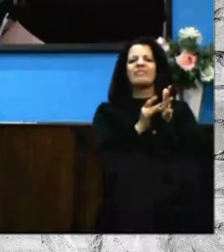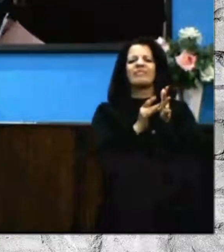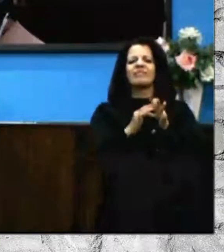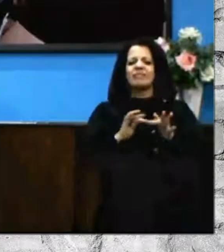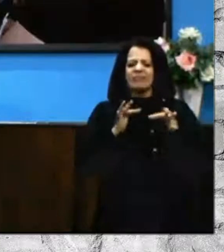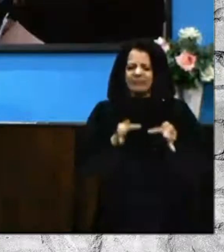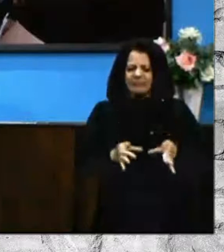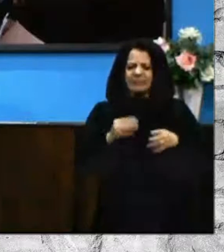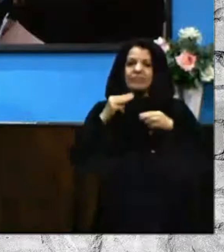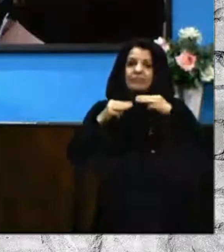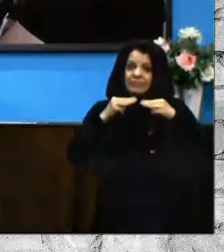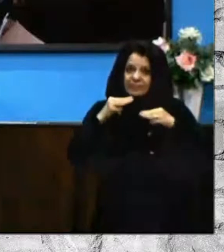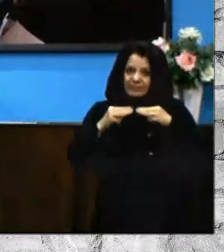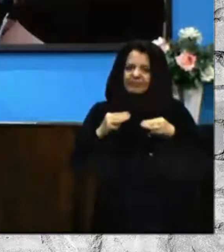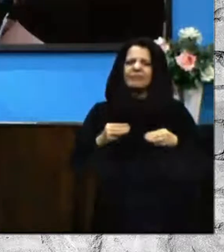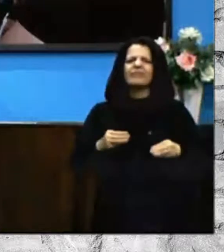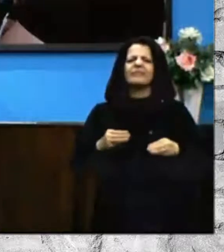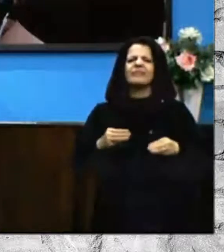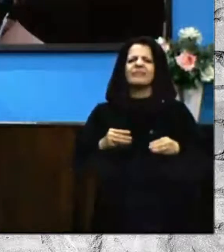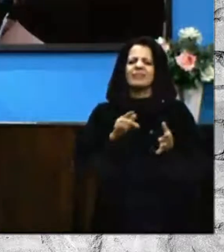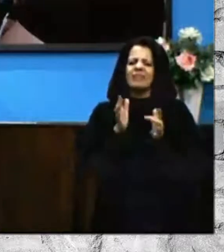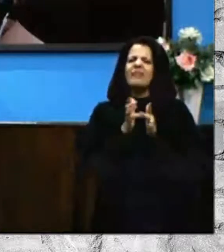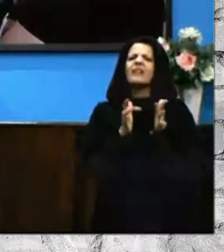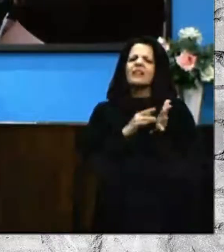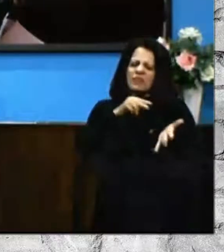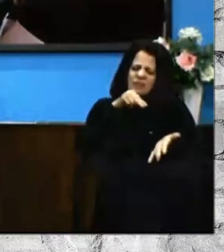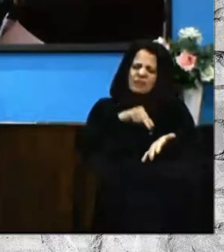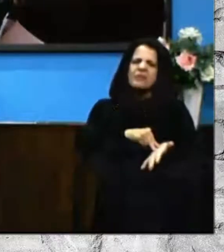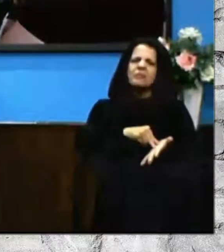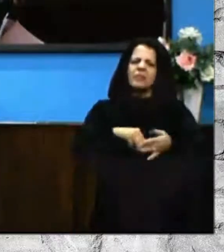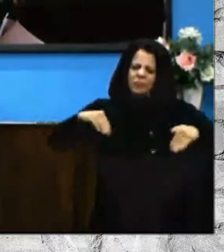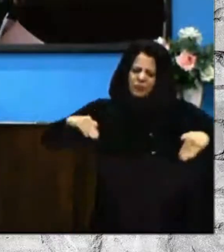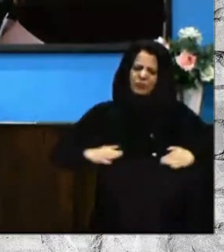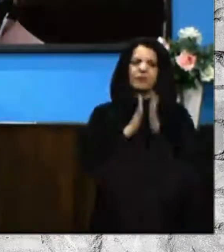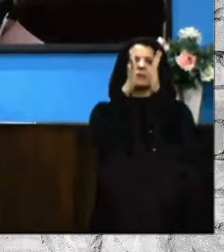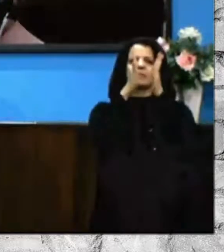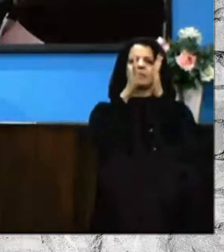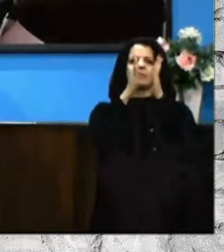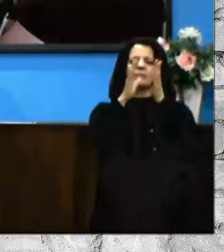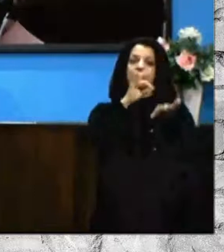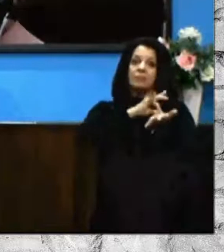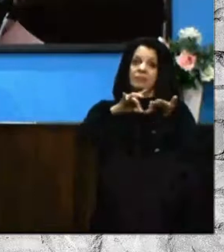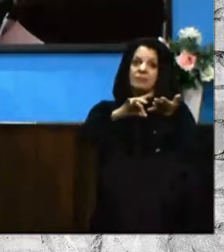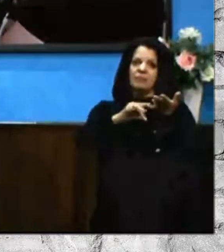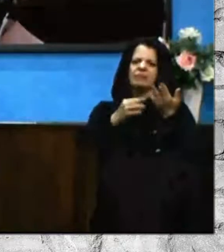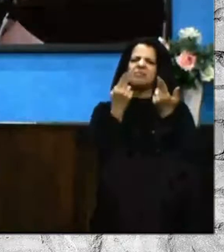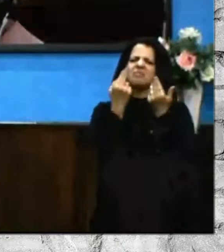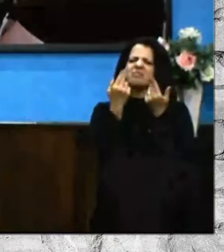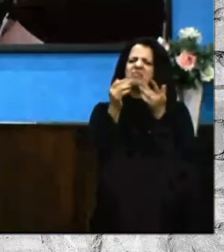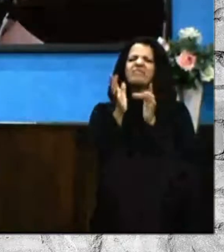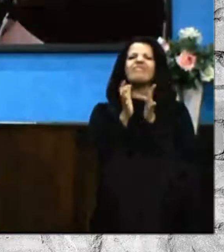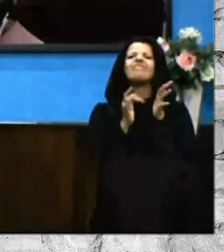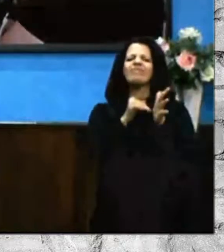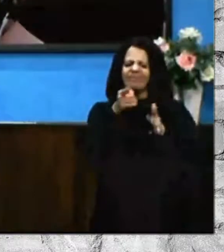terminar essa mensagem. Jesus foi plenamente firme quando enfrentou o inimigo. Sejamos também, meus